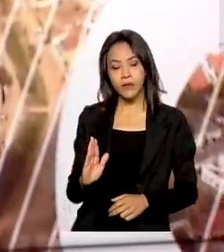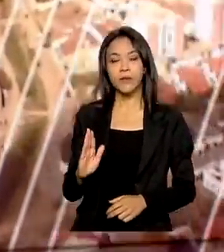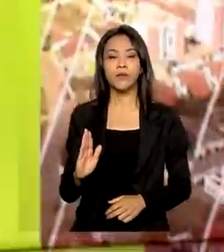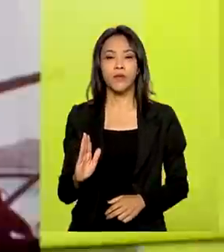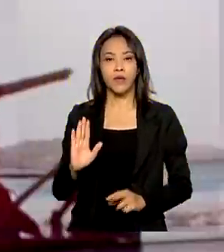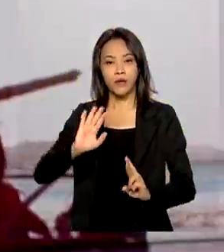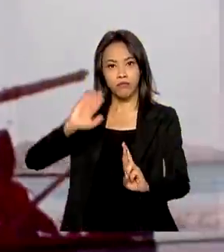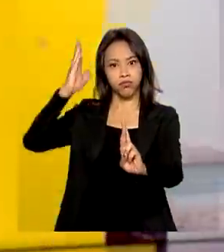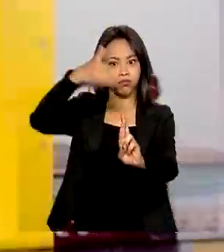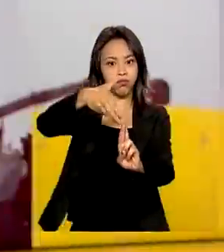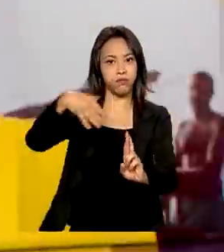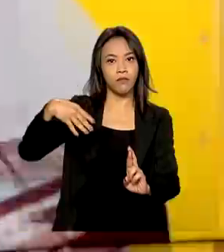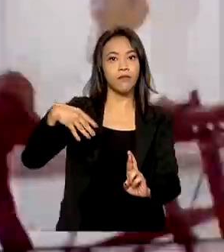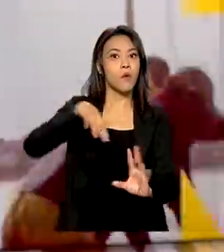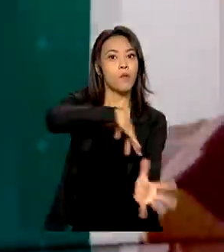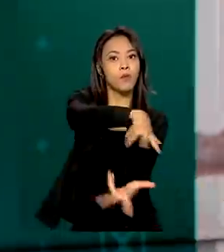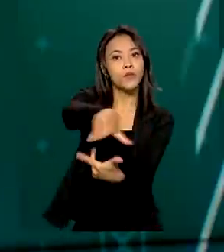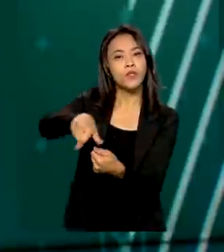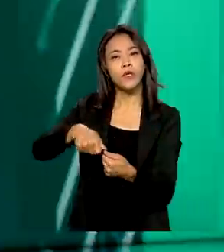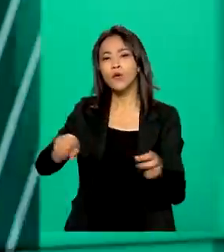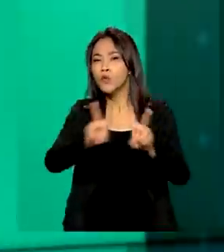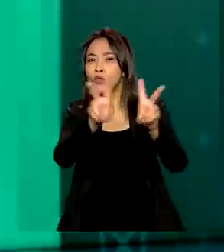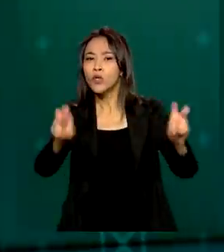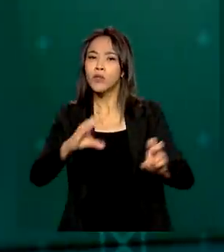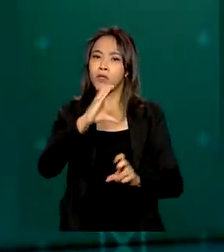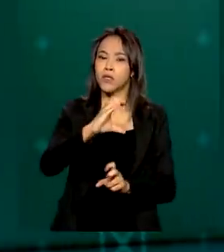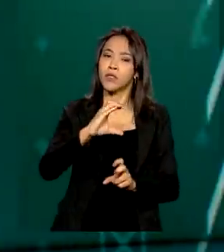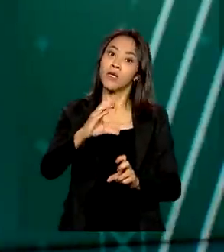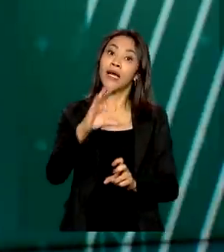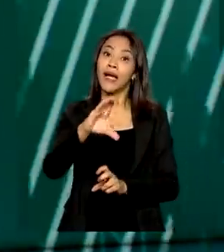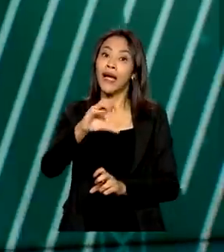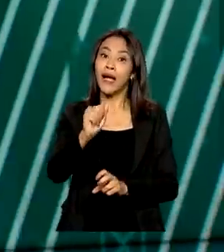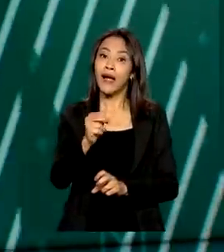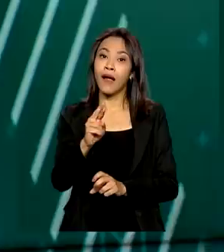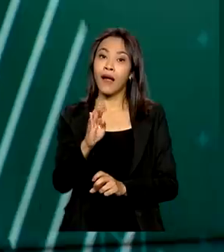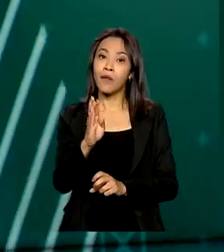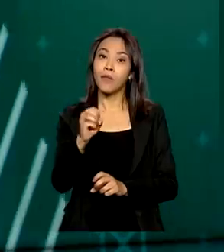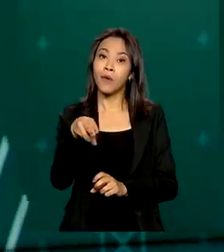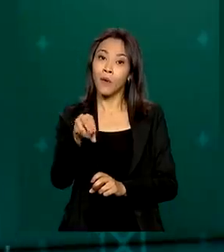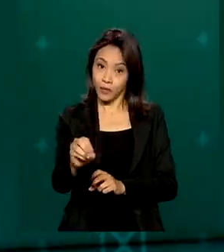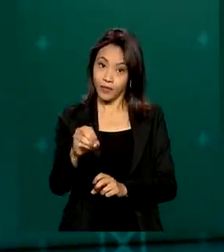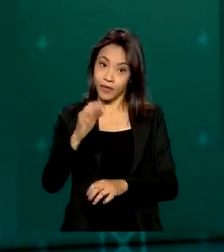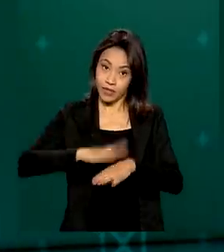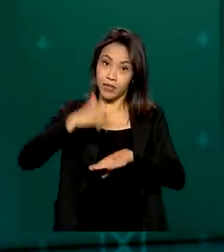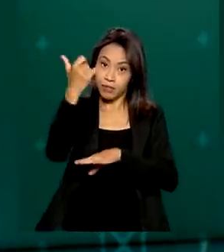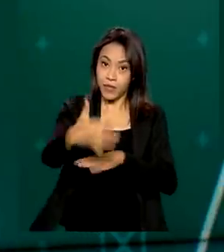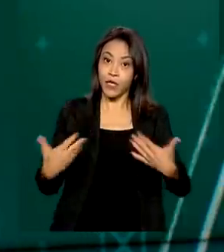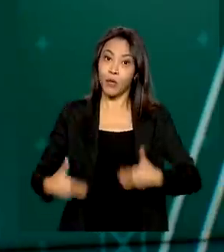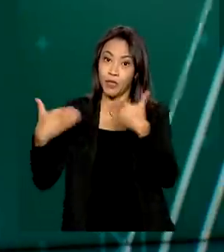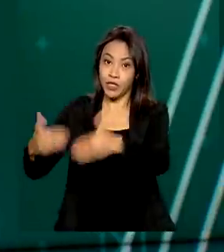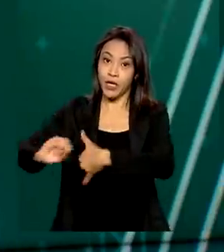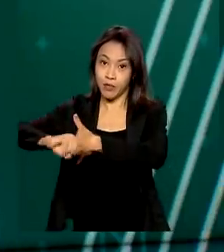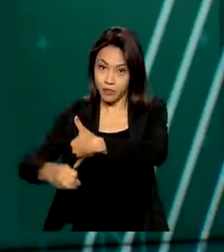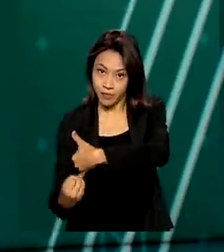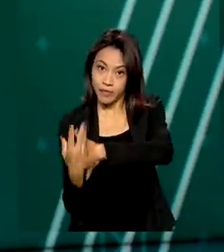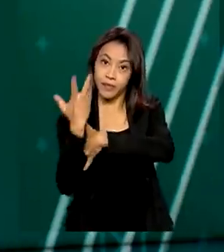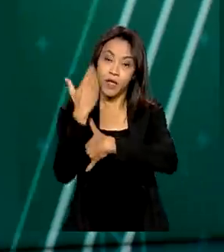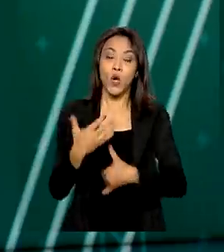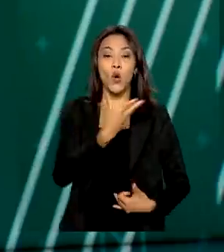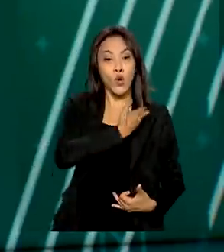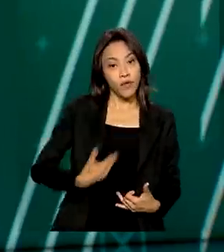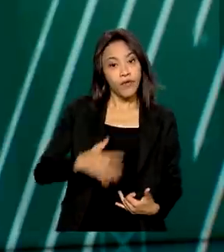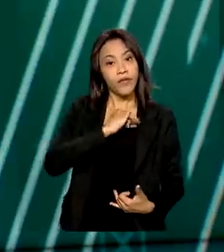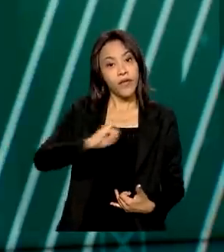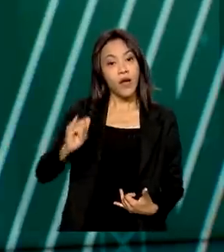tornar um grande protagonista mundial no mercado de carbono segundo o Ministério do meio ambiente de acordo com estimativas do governo federal